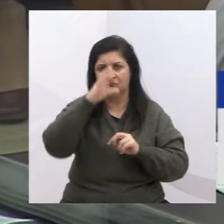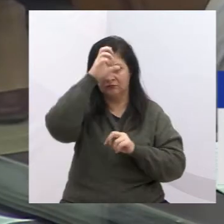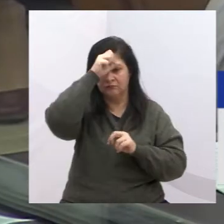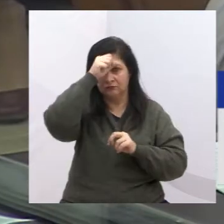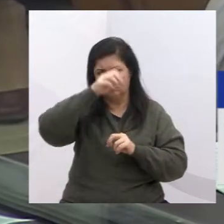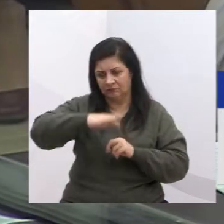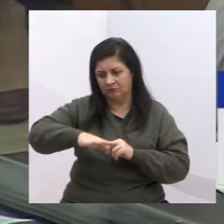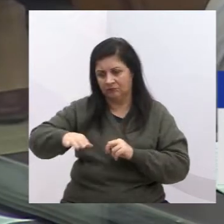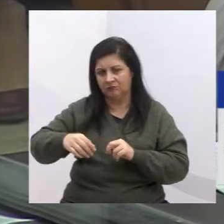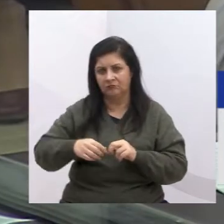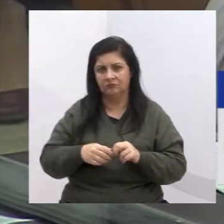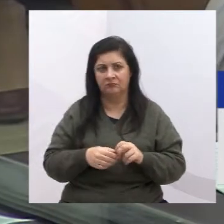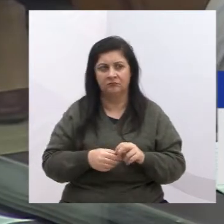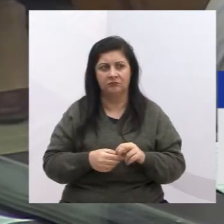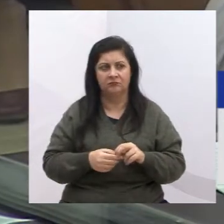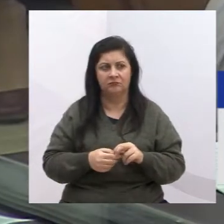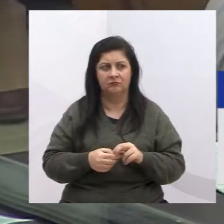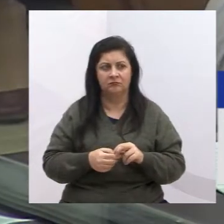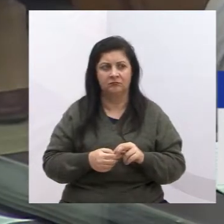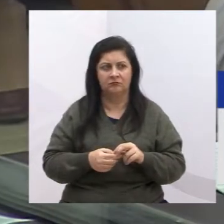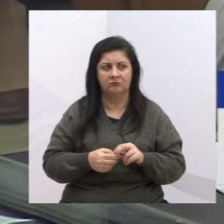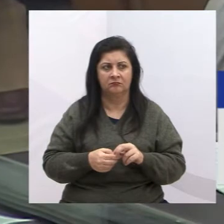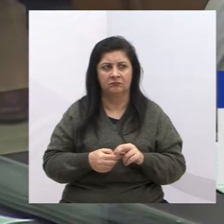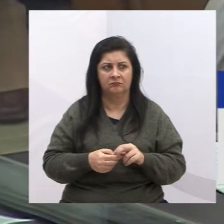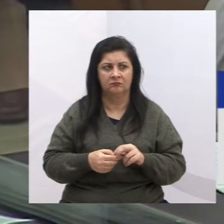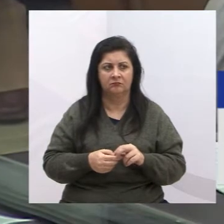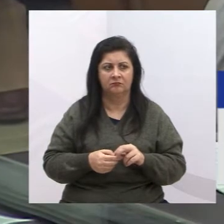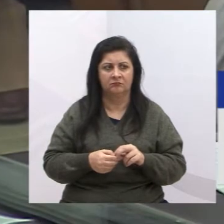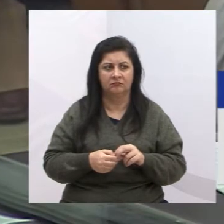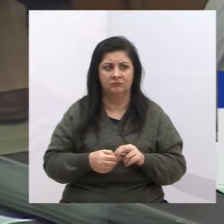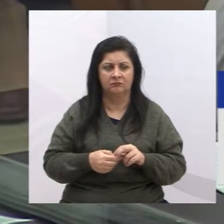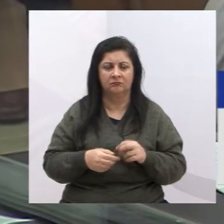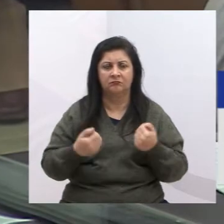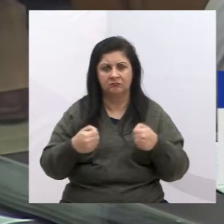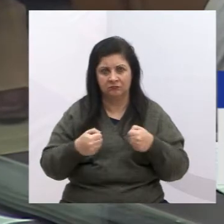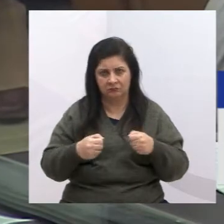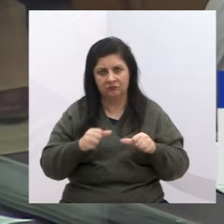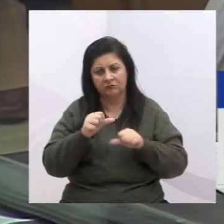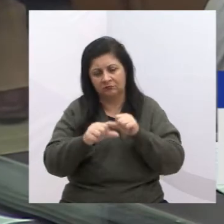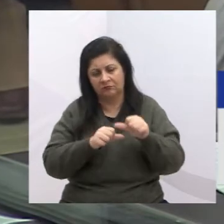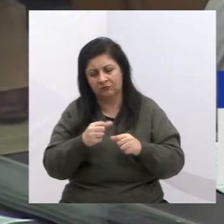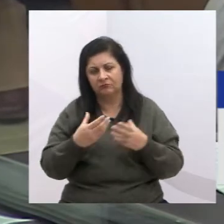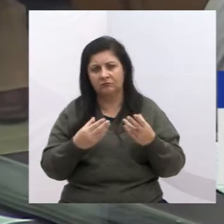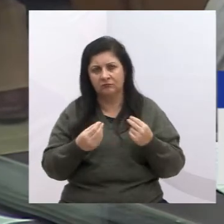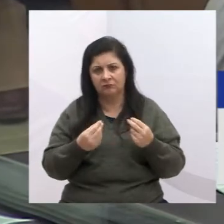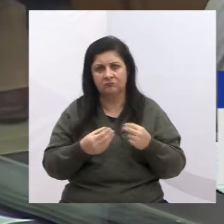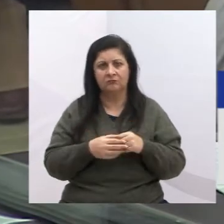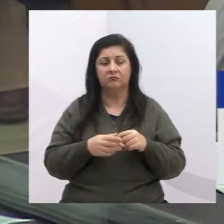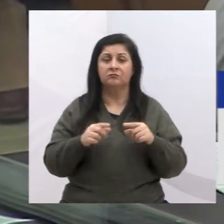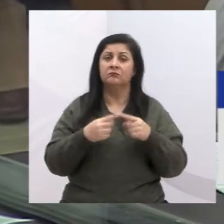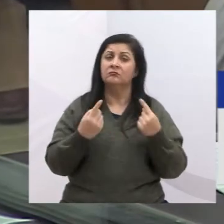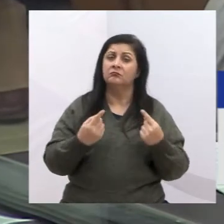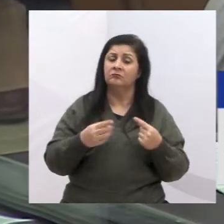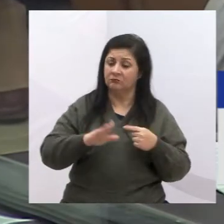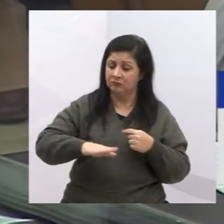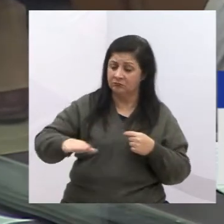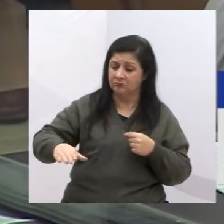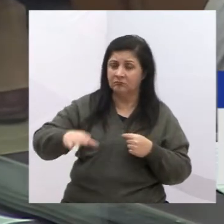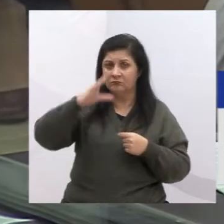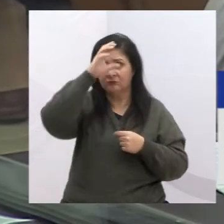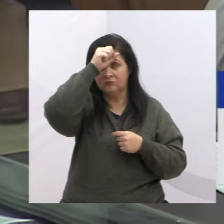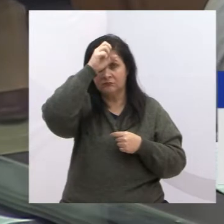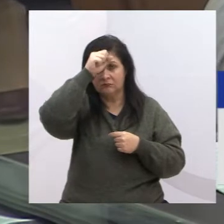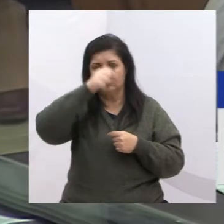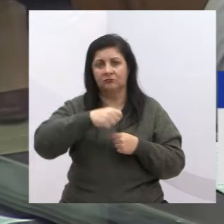pequeno, né? Tem muitas coisas ainda para me corrigir, para me conscientizar, mas eu aprendi desde pequeno. Meu pai